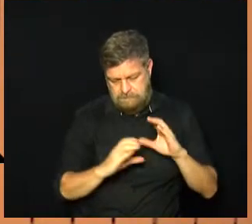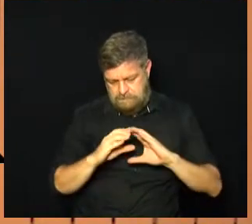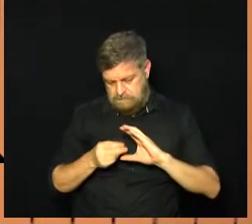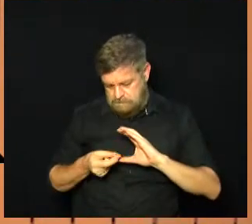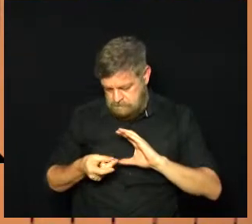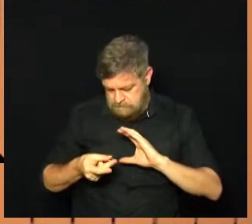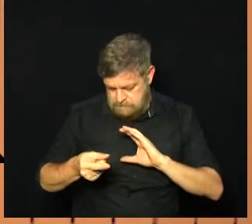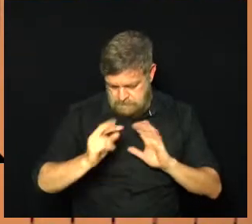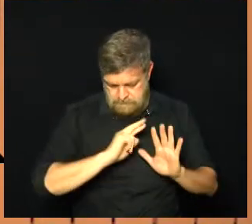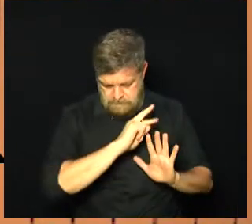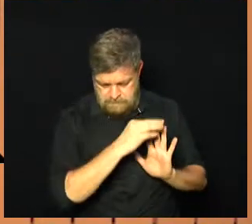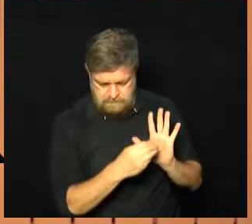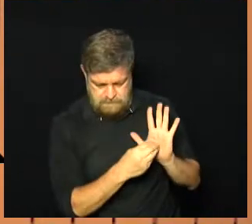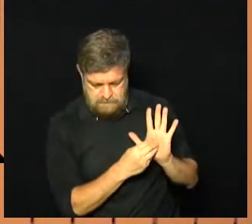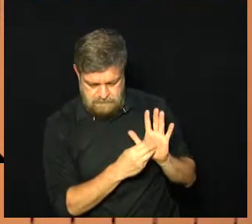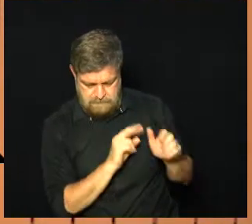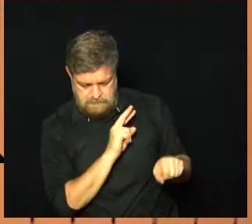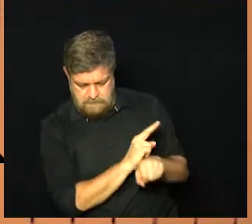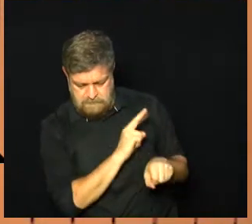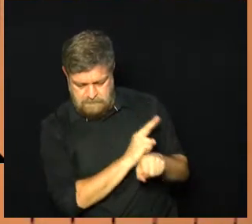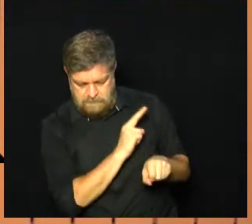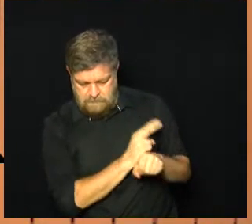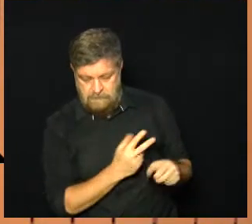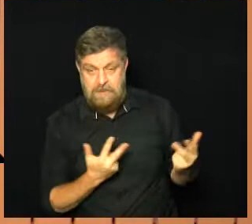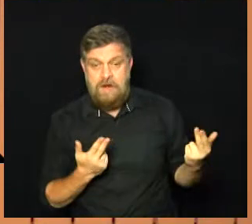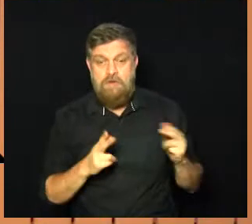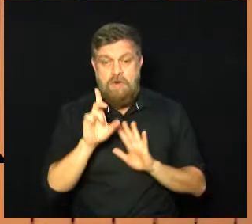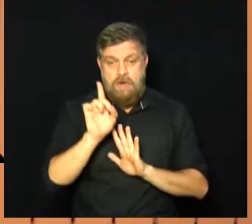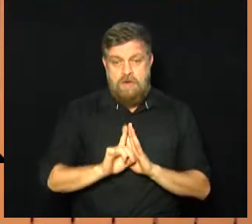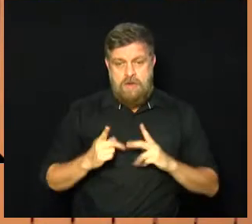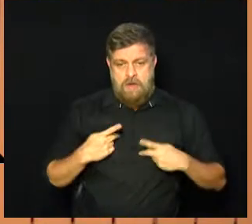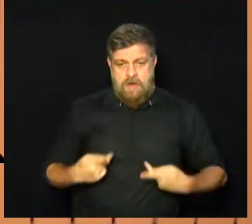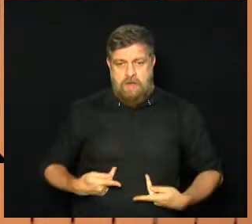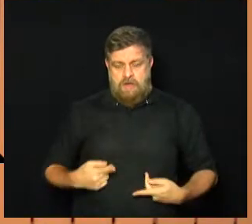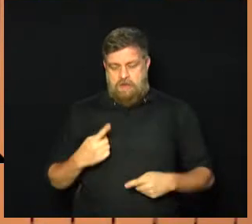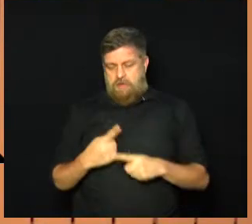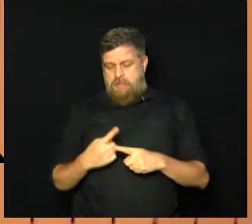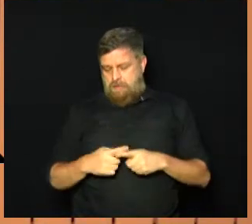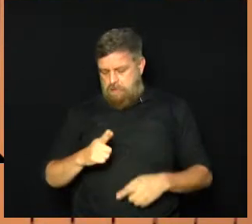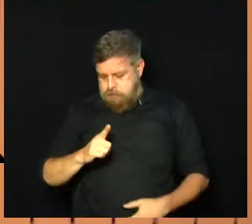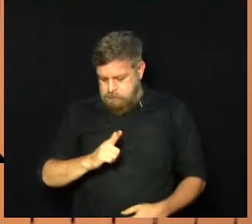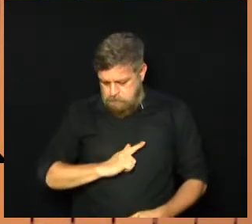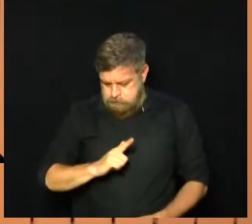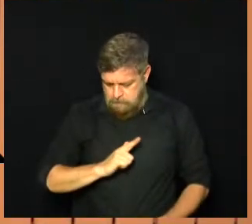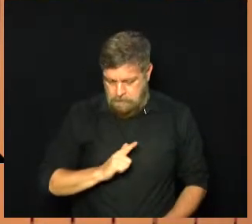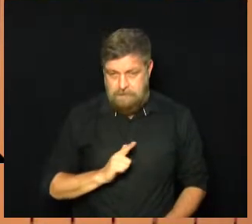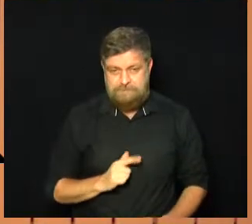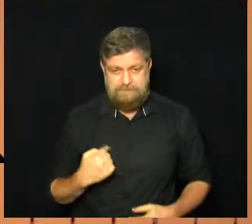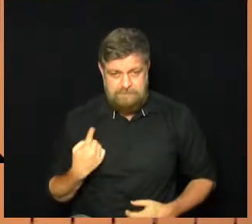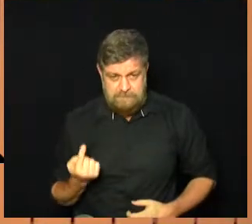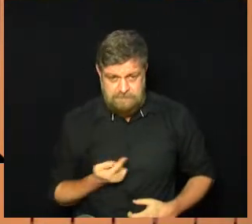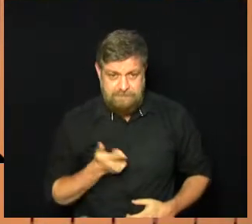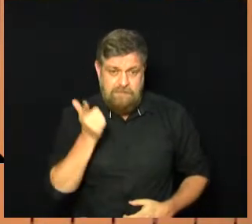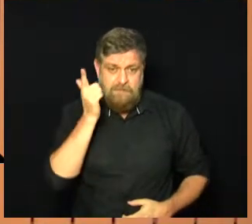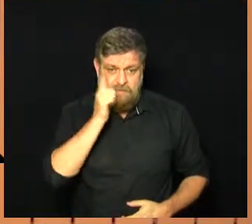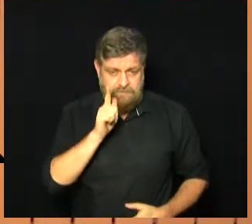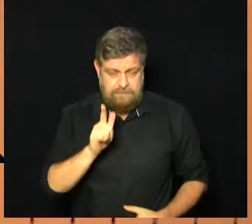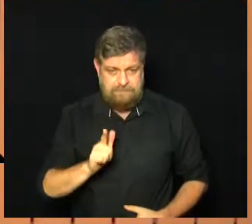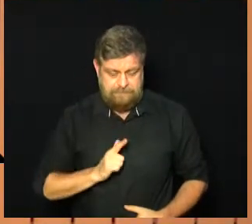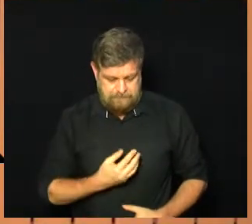ambiental, como sendo um direito humano, é justamente porque isso determina se a gente vai conseguir atingir, né,